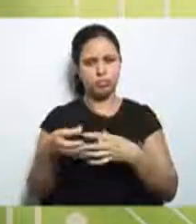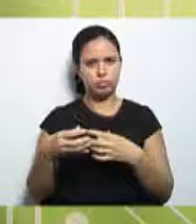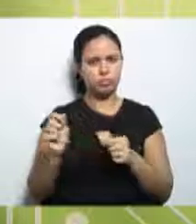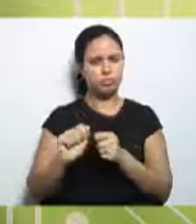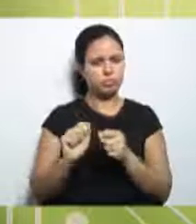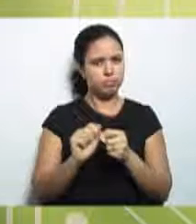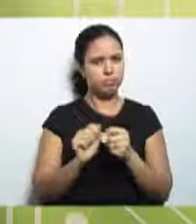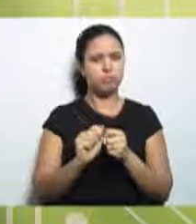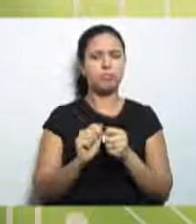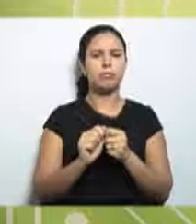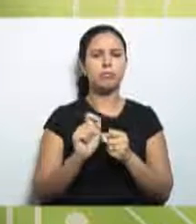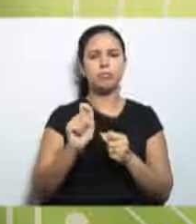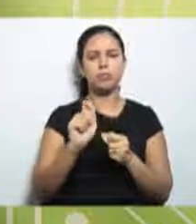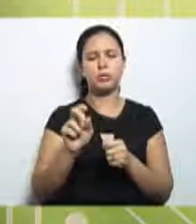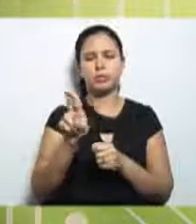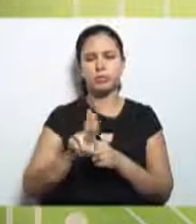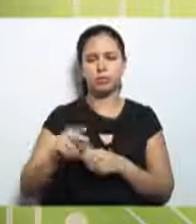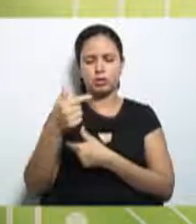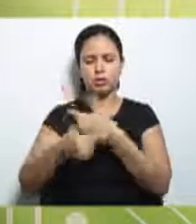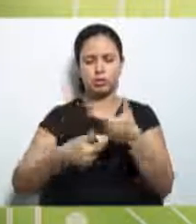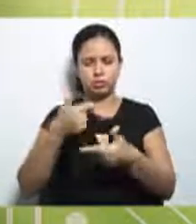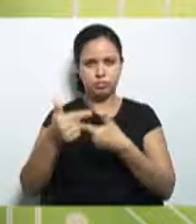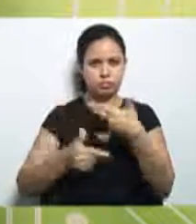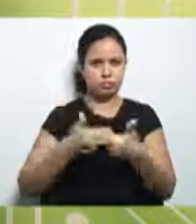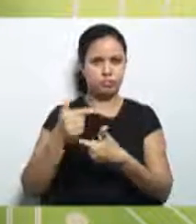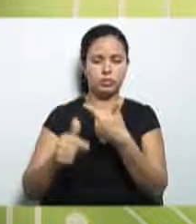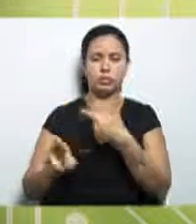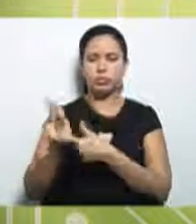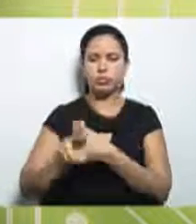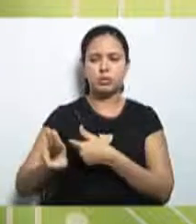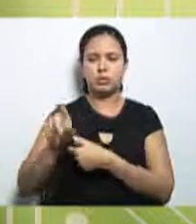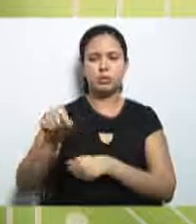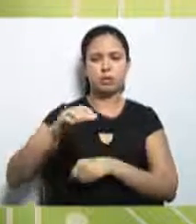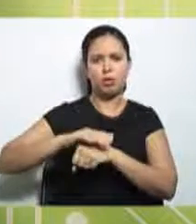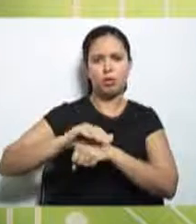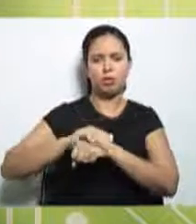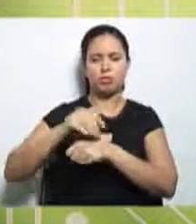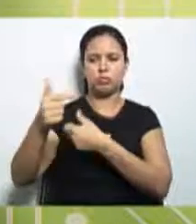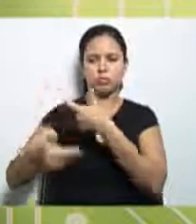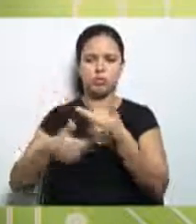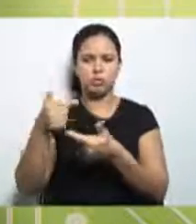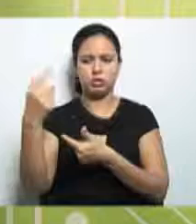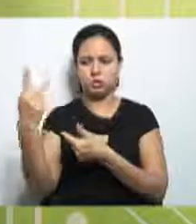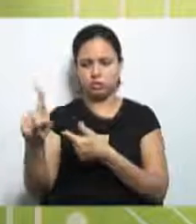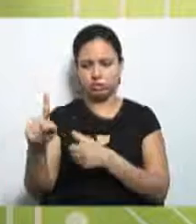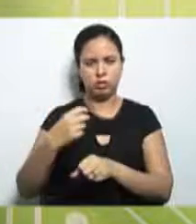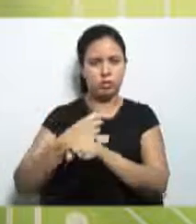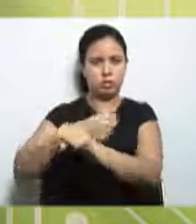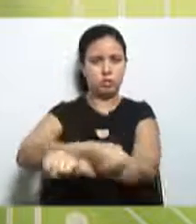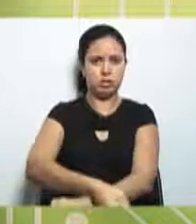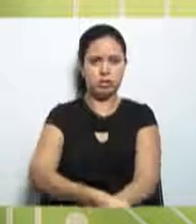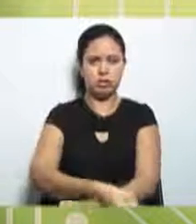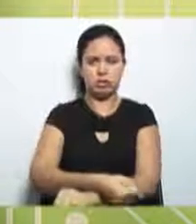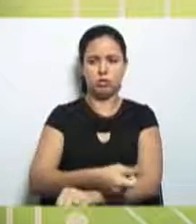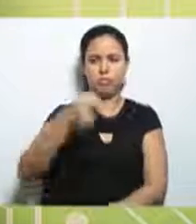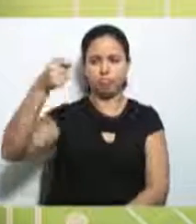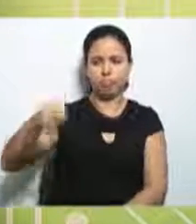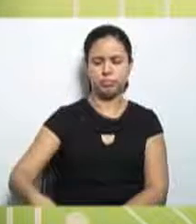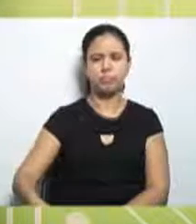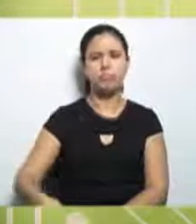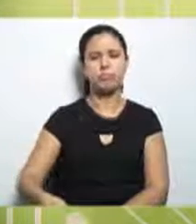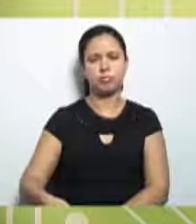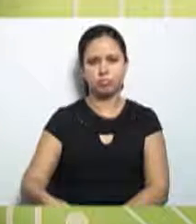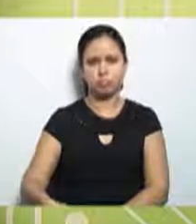a partir de mão de obra não remunerada, de mão de obra que trabalhava de forma forçada, né?